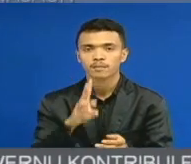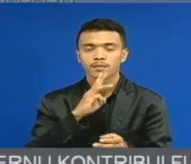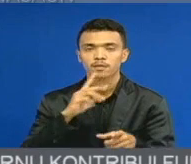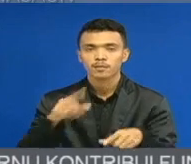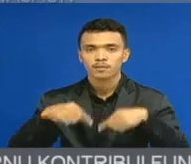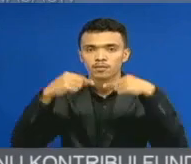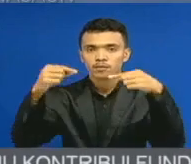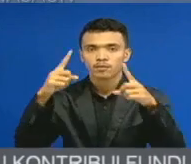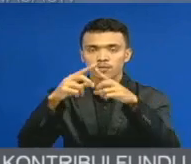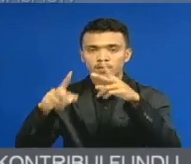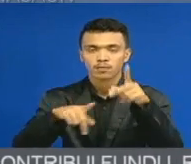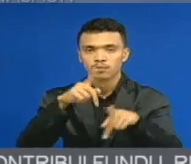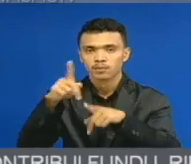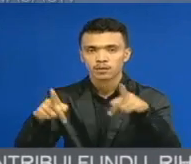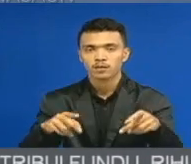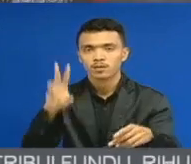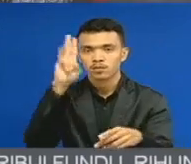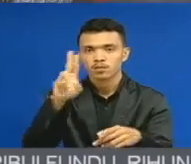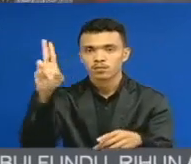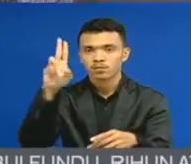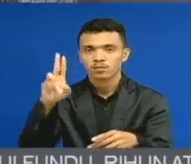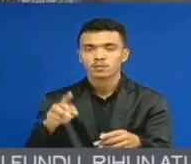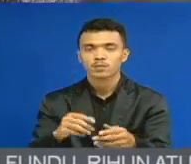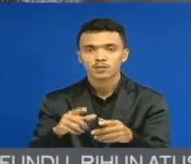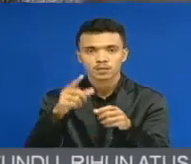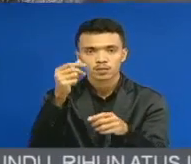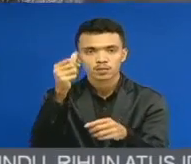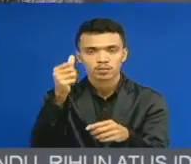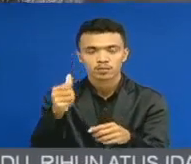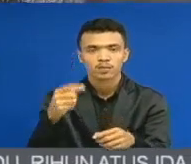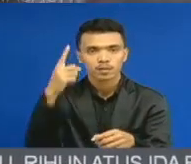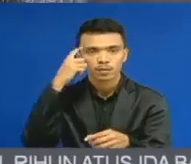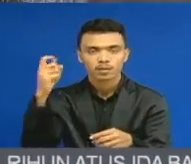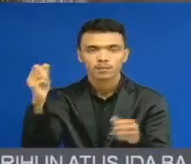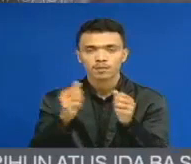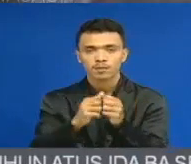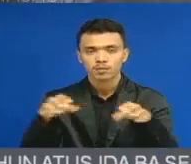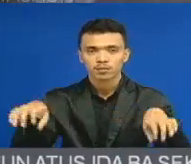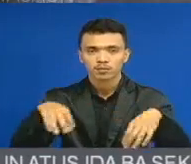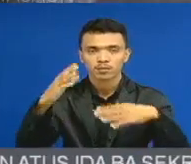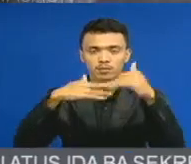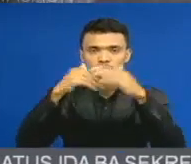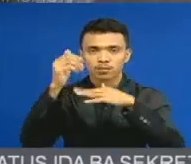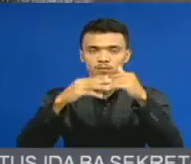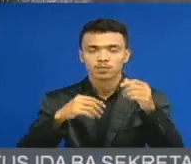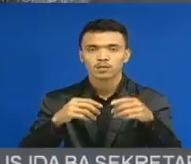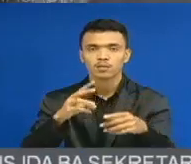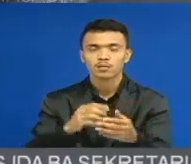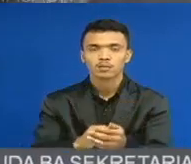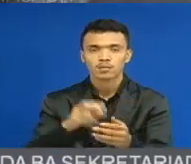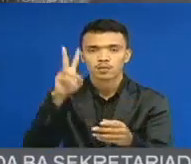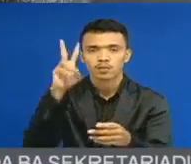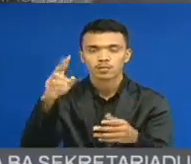fornece para a comunidade Abafala consumo de bituki. Também né, garante o projeto construção sistema fornecimento rua